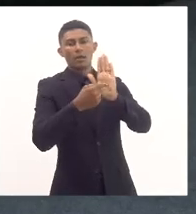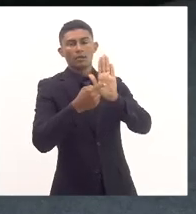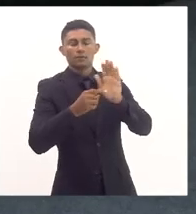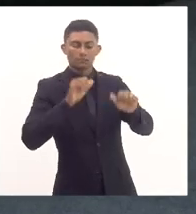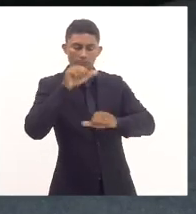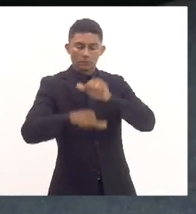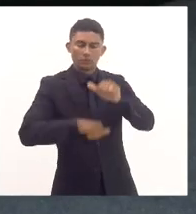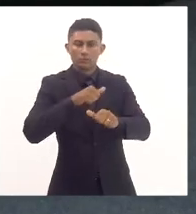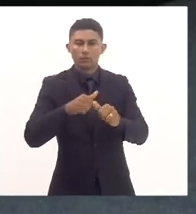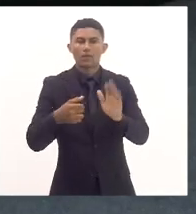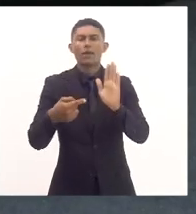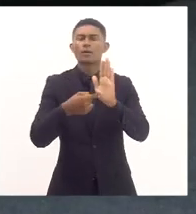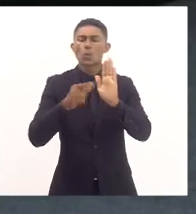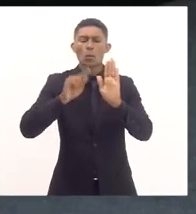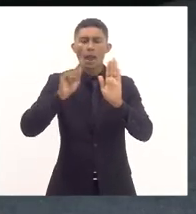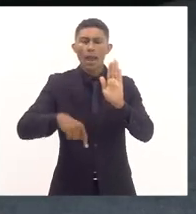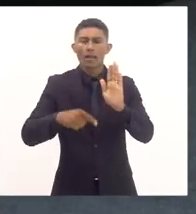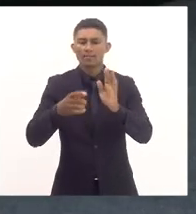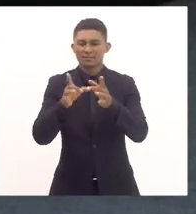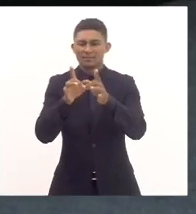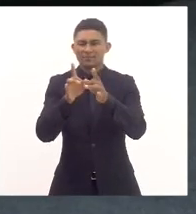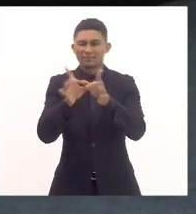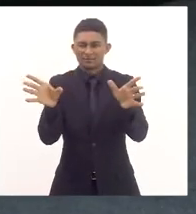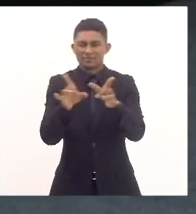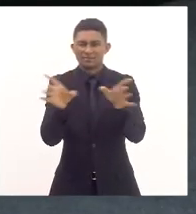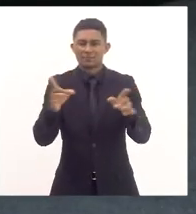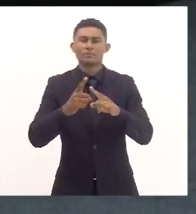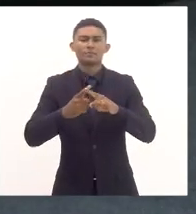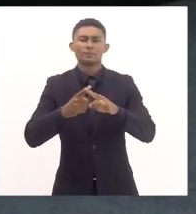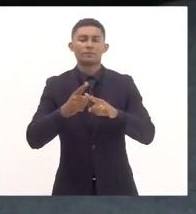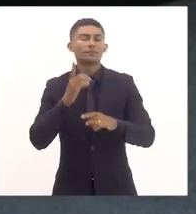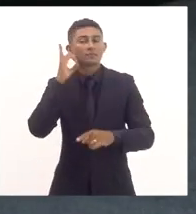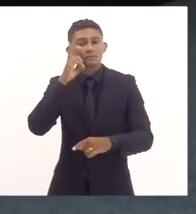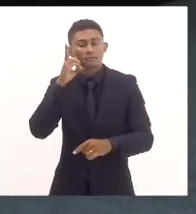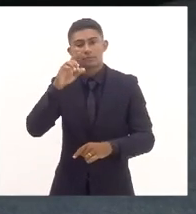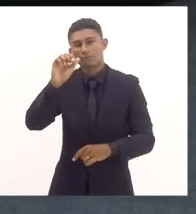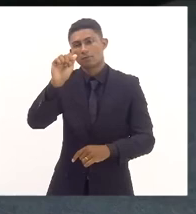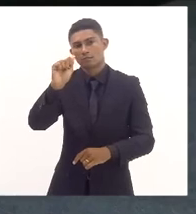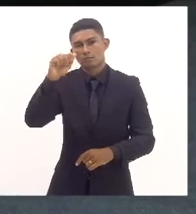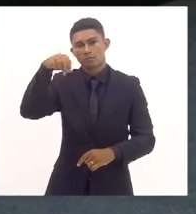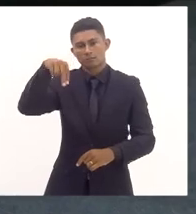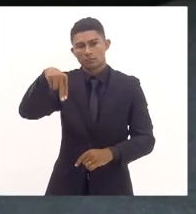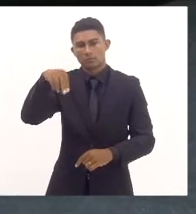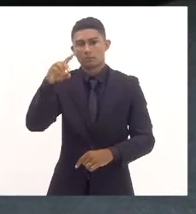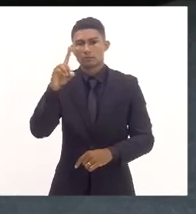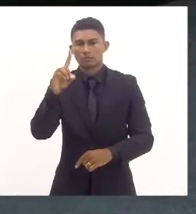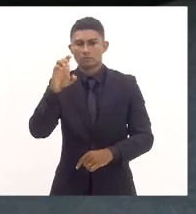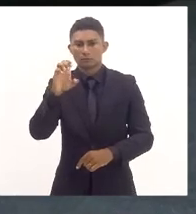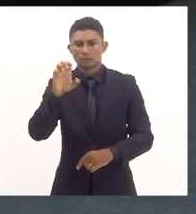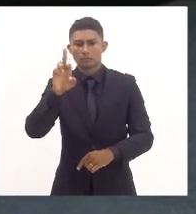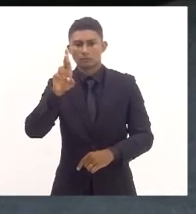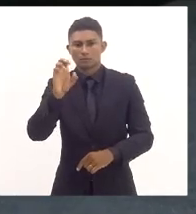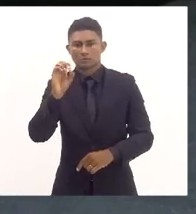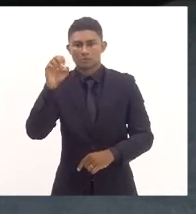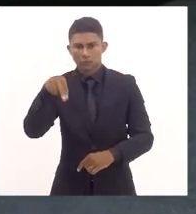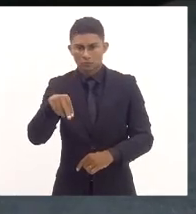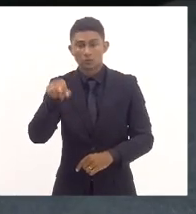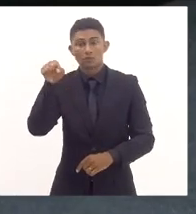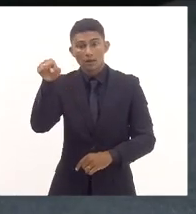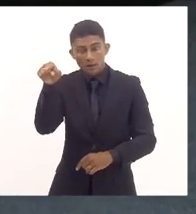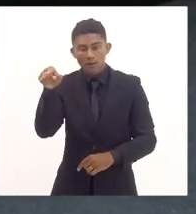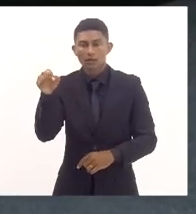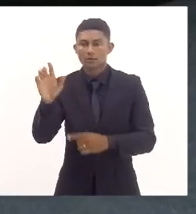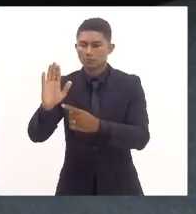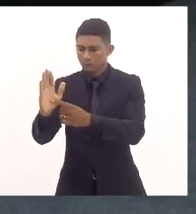autorizativo primeiro porque o deputado Andersson a fez uma uma uma trouxe uma demanda